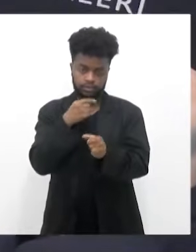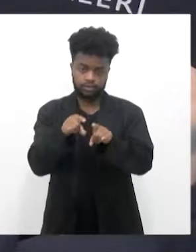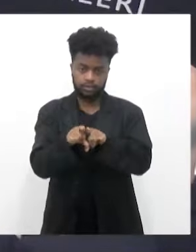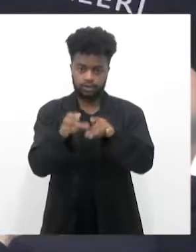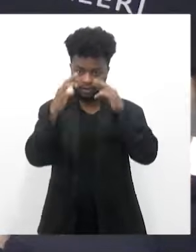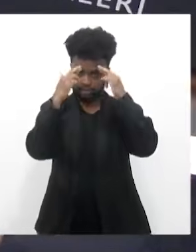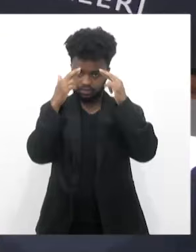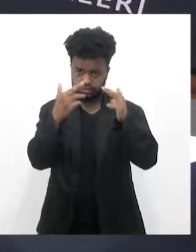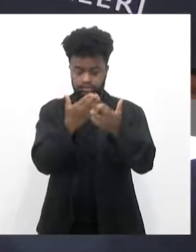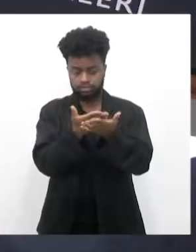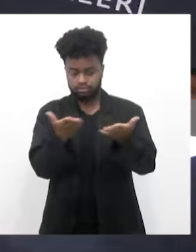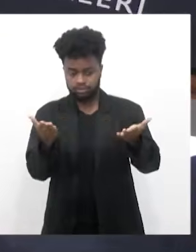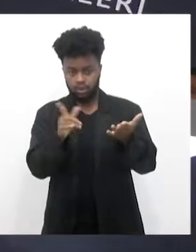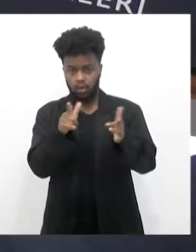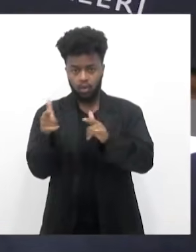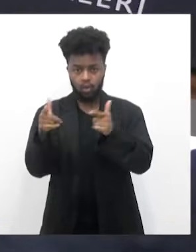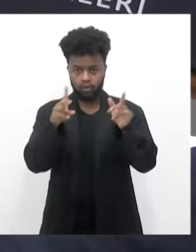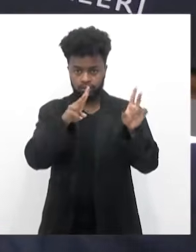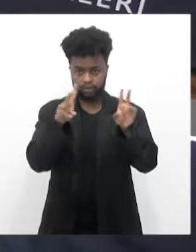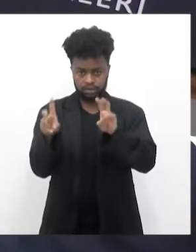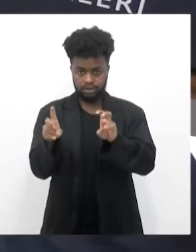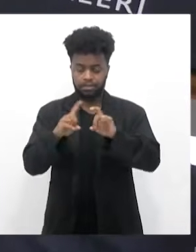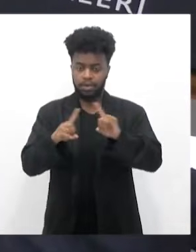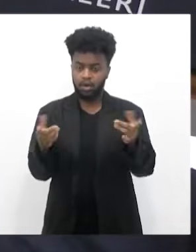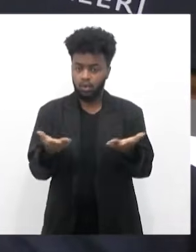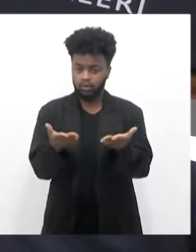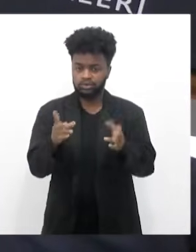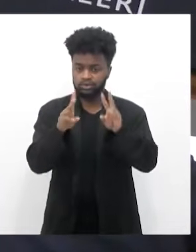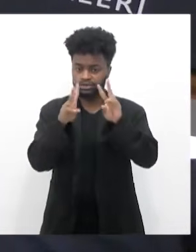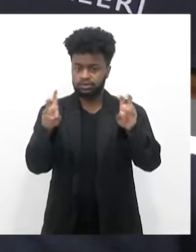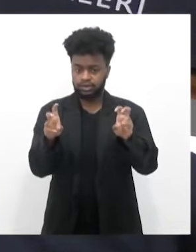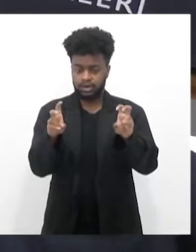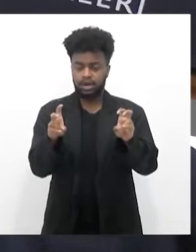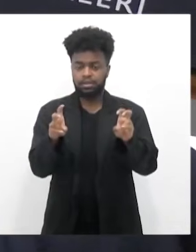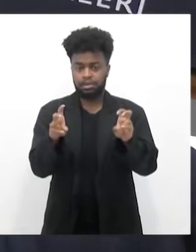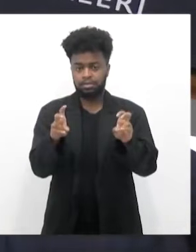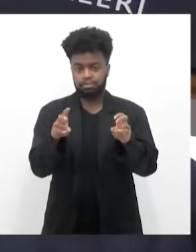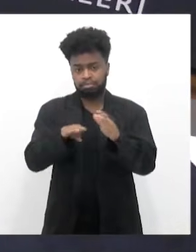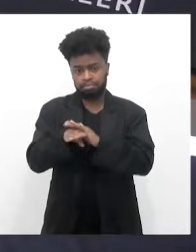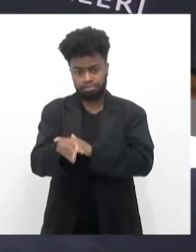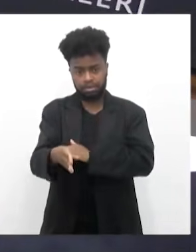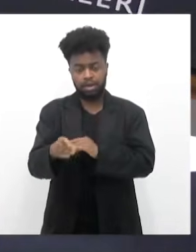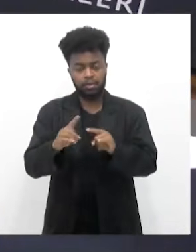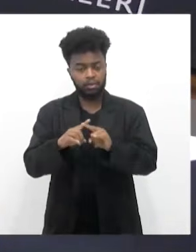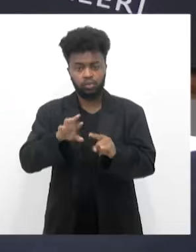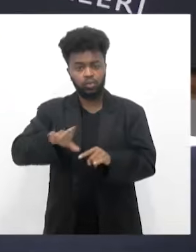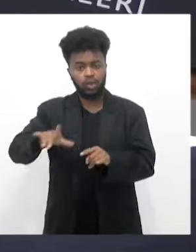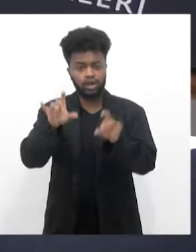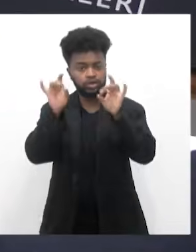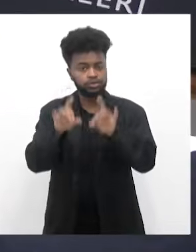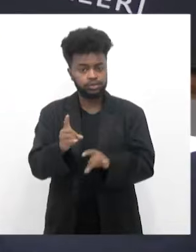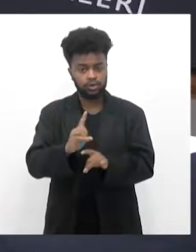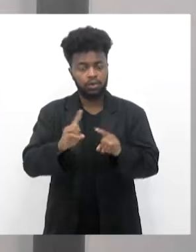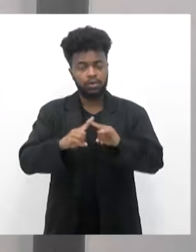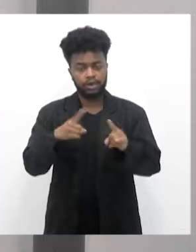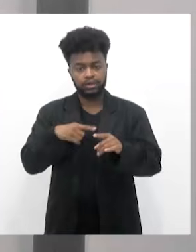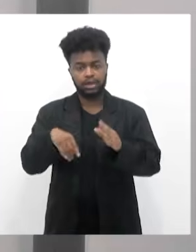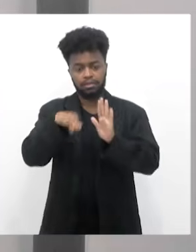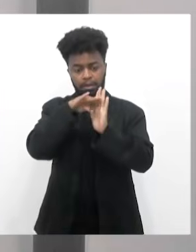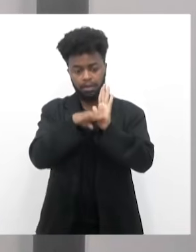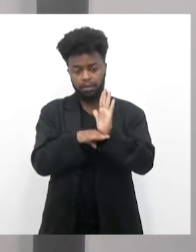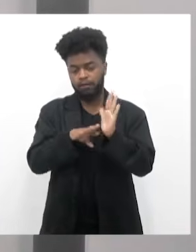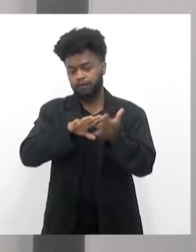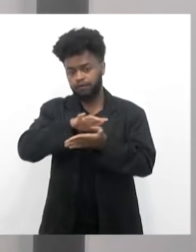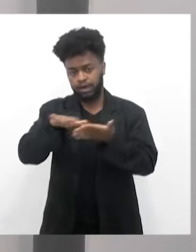demais assuntos. É uma pauta ordinária, não uma pauta extraordinária. Há sobre a mesa muitos assuntos a